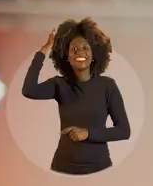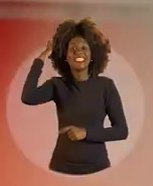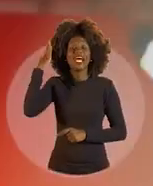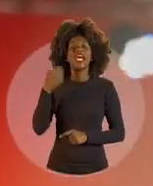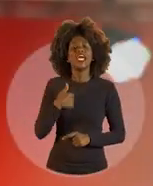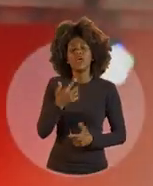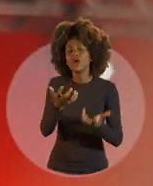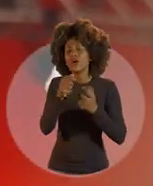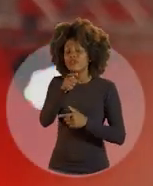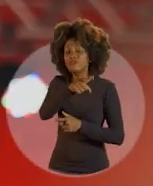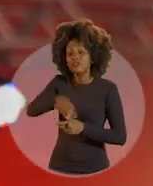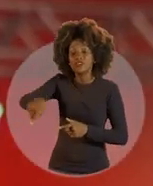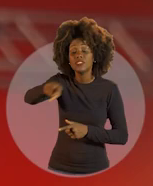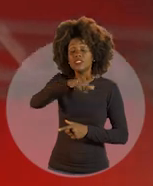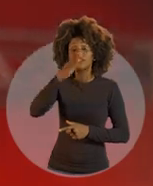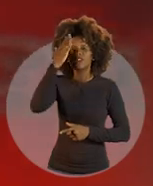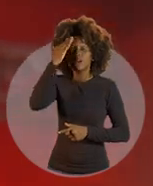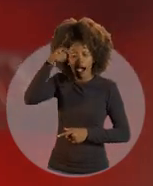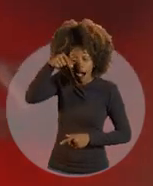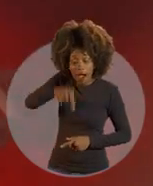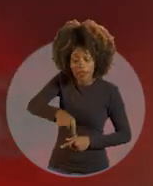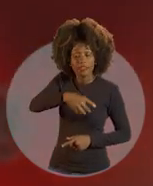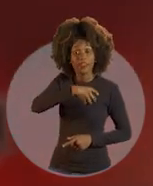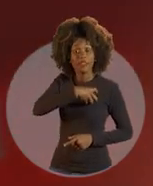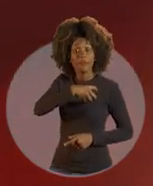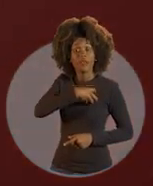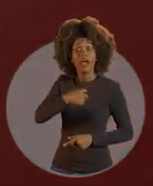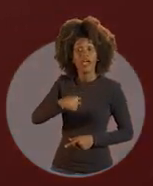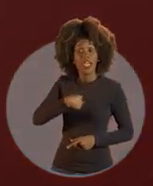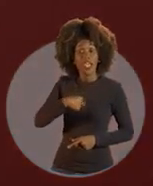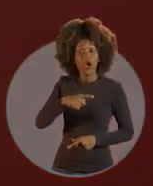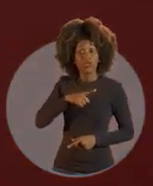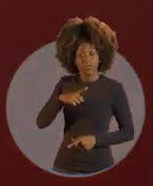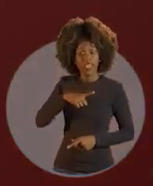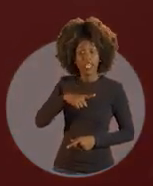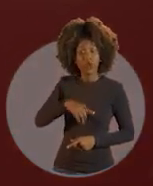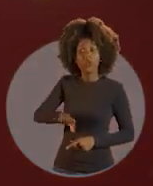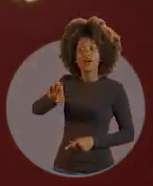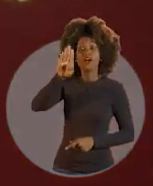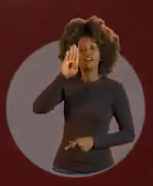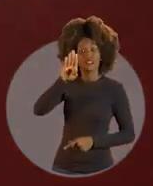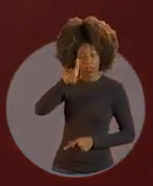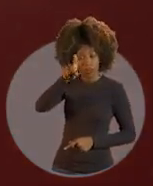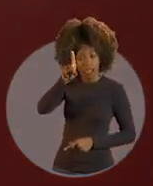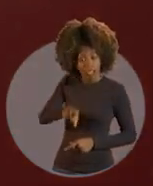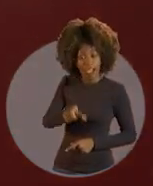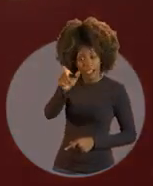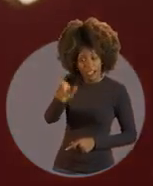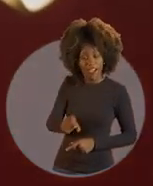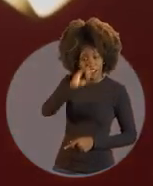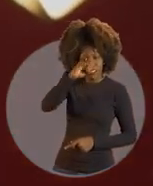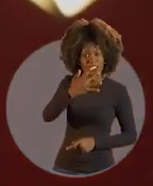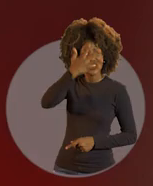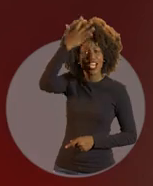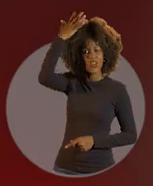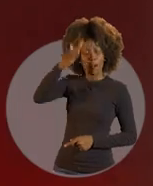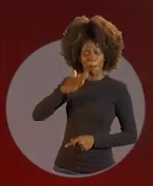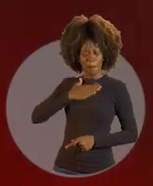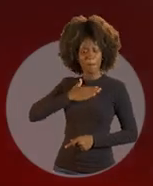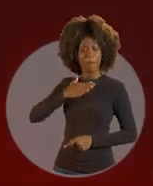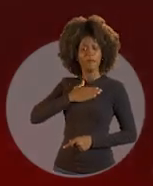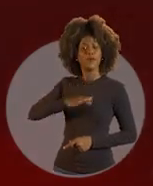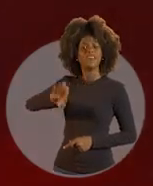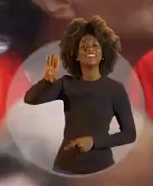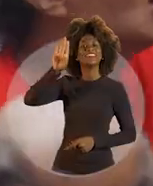Jerônimo. Eu quero que vocês saibam, aqui na Bahia eu tenho um candidato e é o companheiro Jerônimo, o